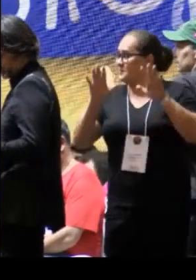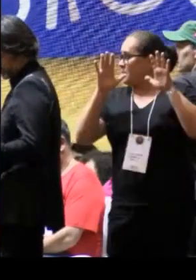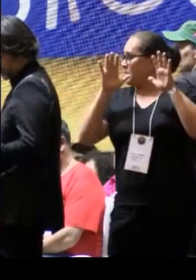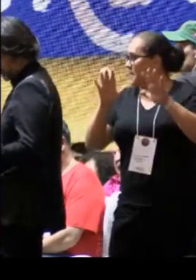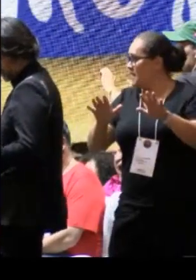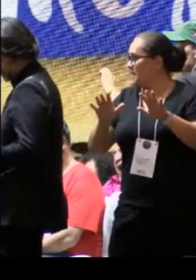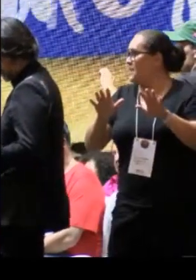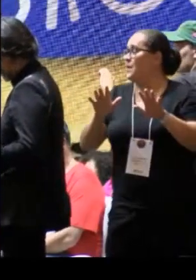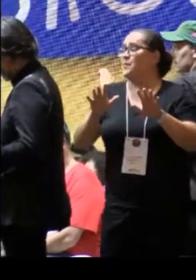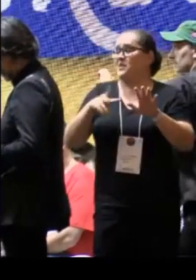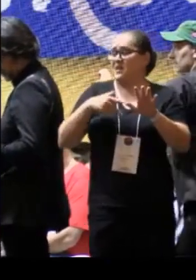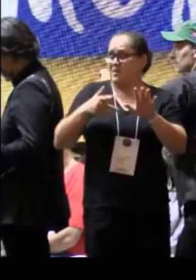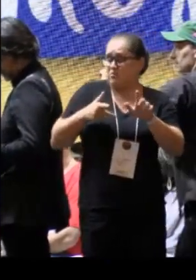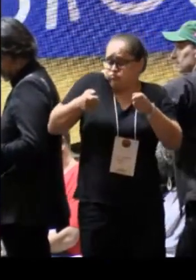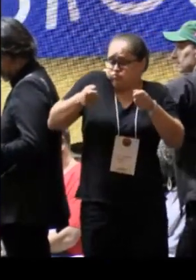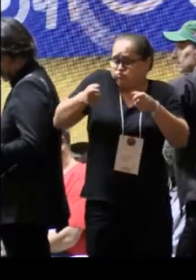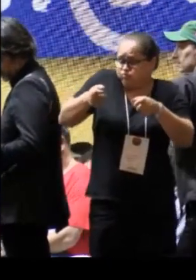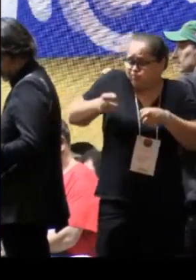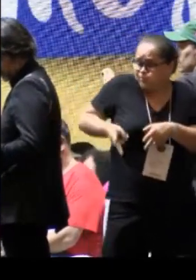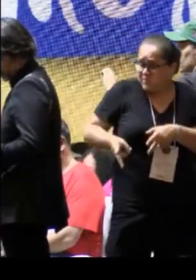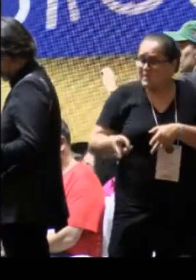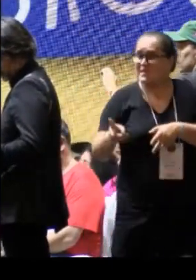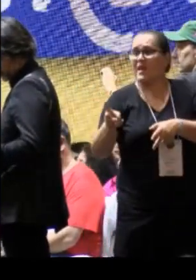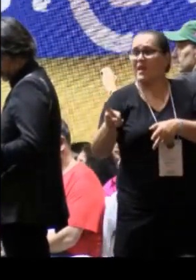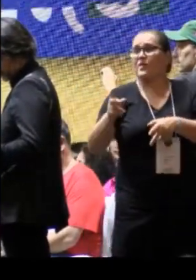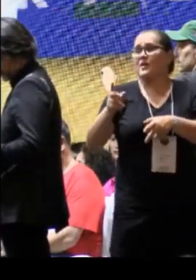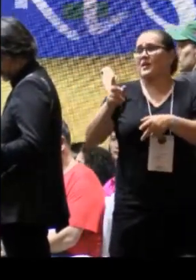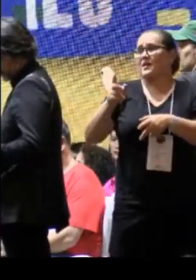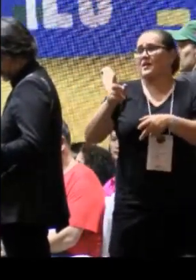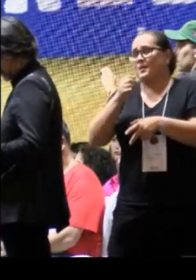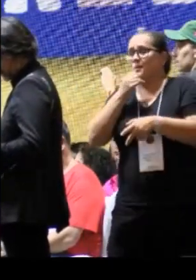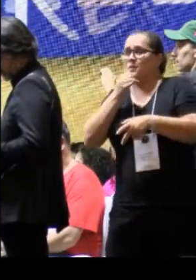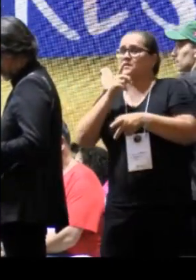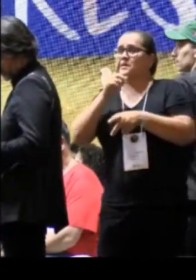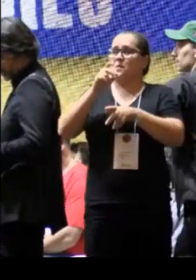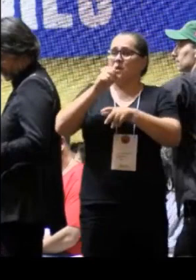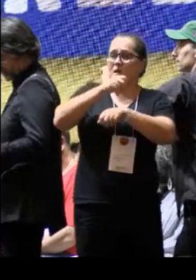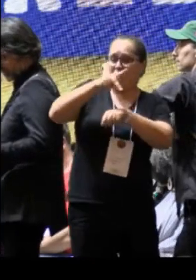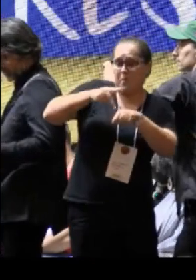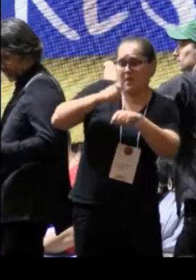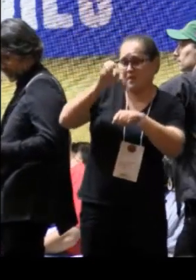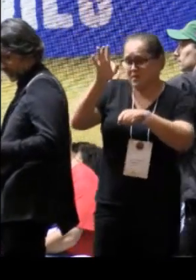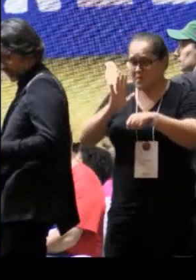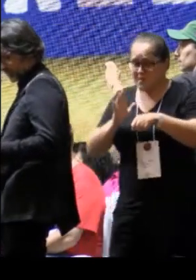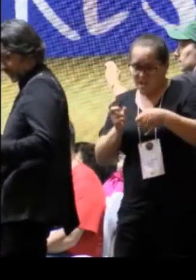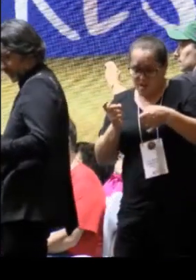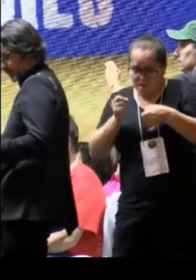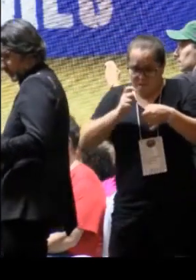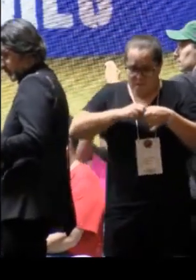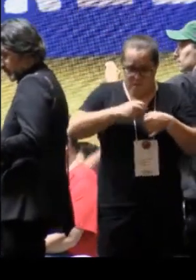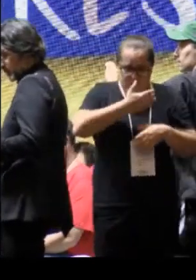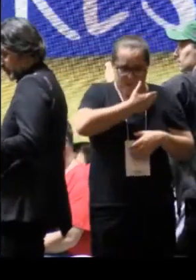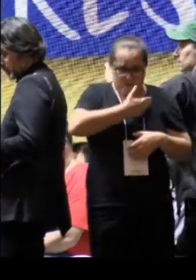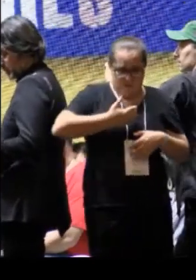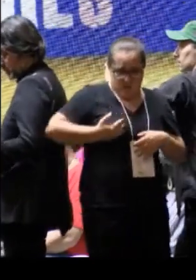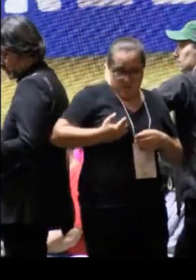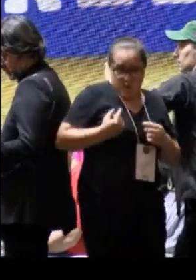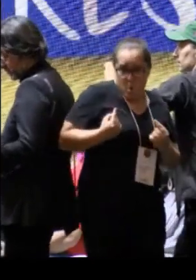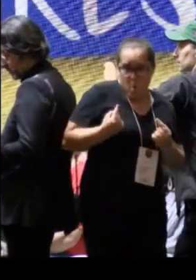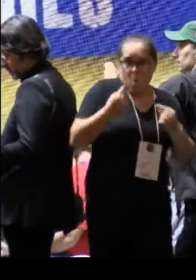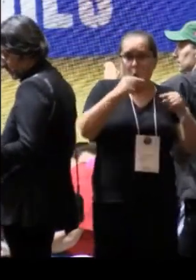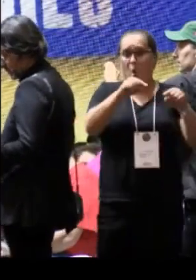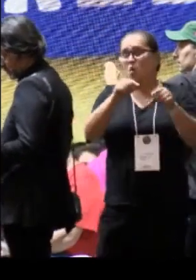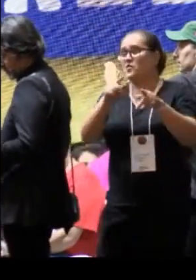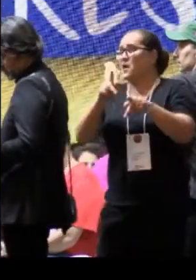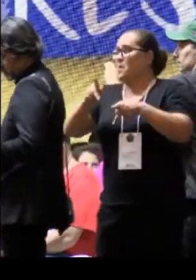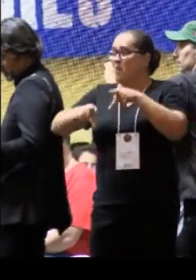De uma forma tão contundente que jamais fosse possível esse país voltar a ser governado contra o povo, contra os